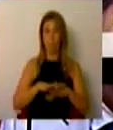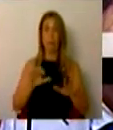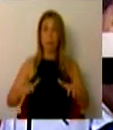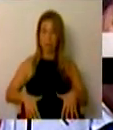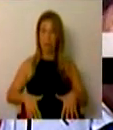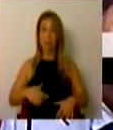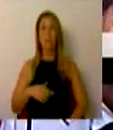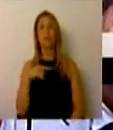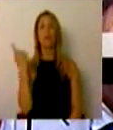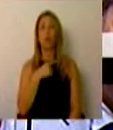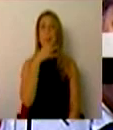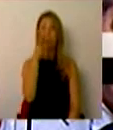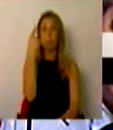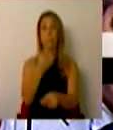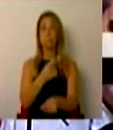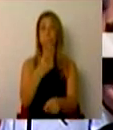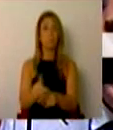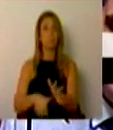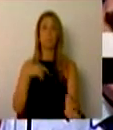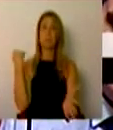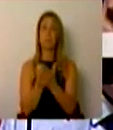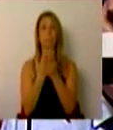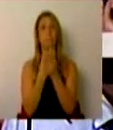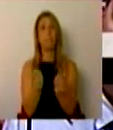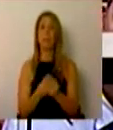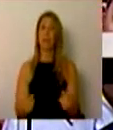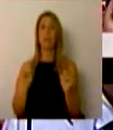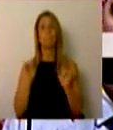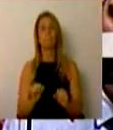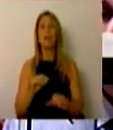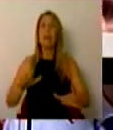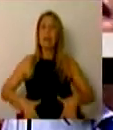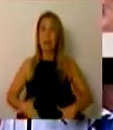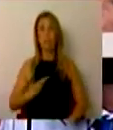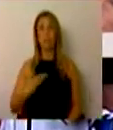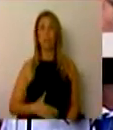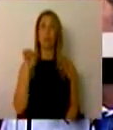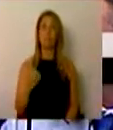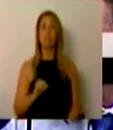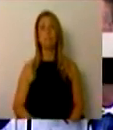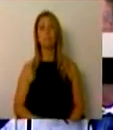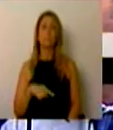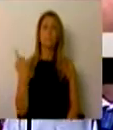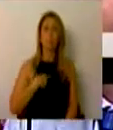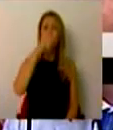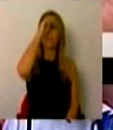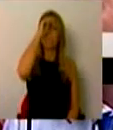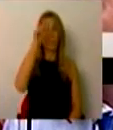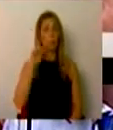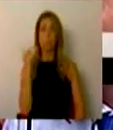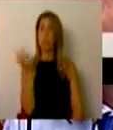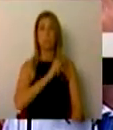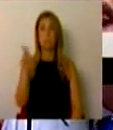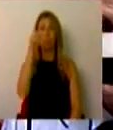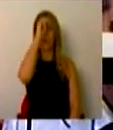nós dizemos exatamente a mesma coisa sempre sobre essa matéria. A greve é um direito que nós respeitamos e respeitaremos sempre.